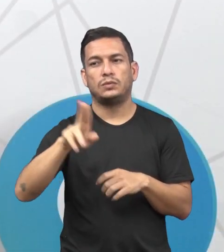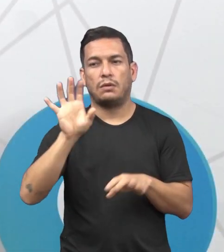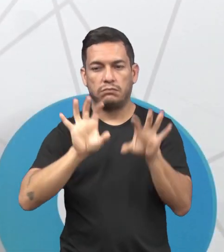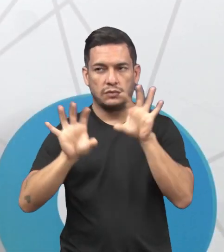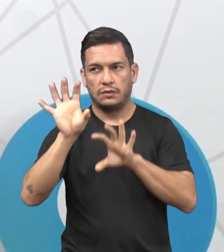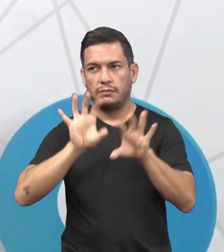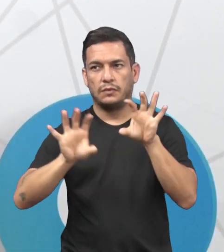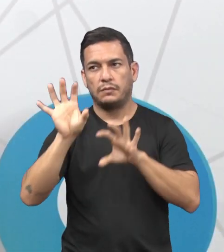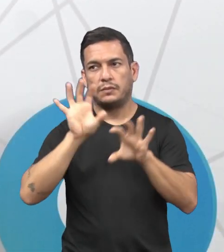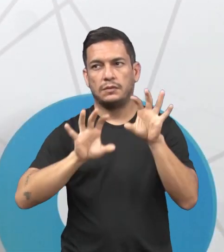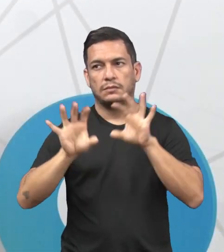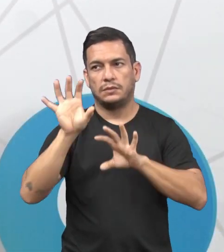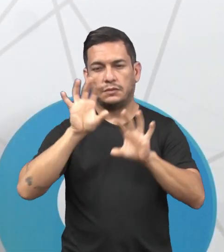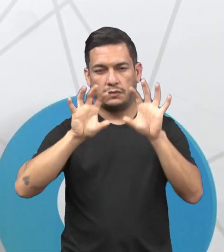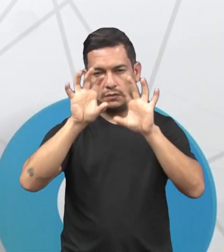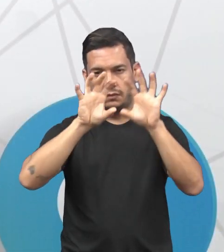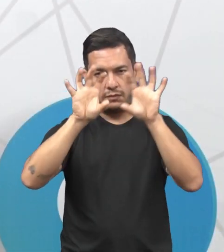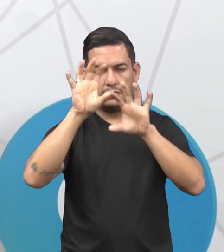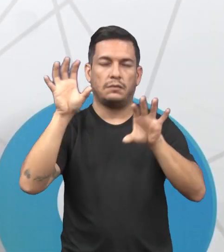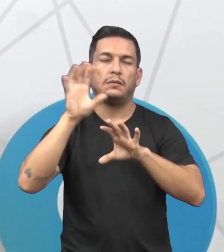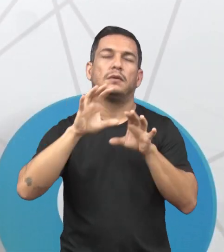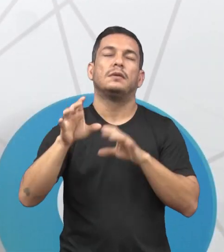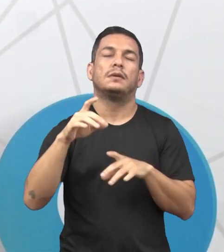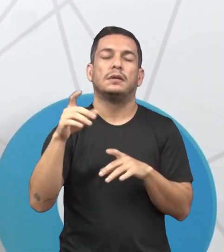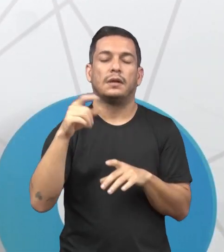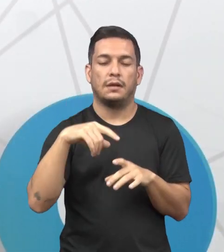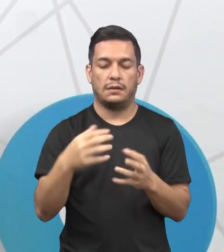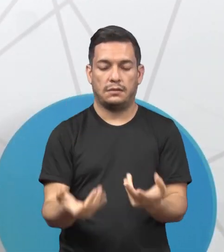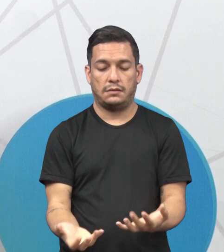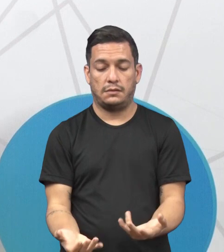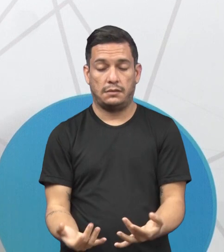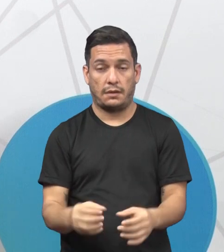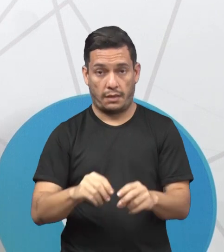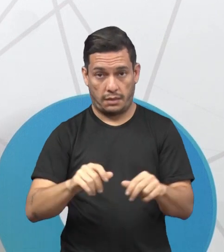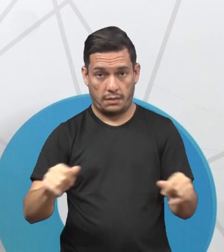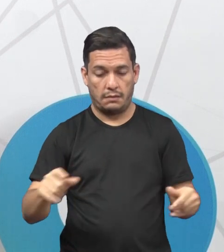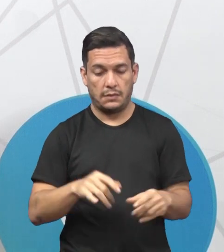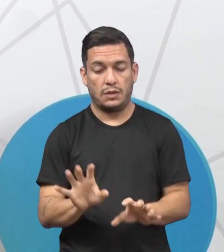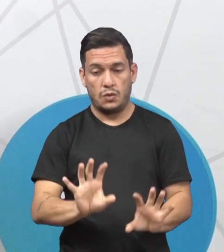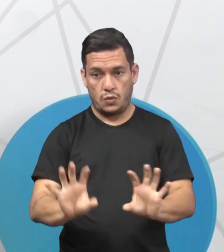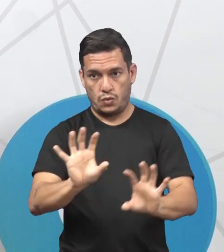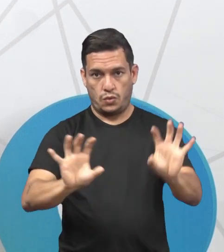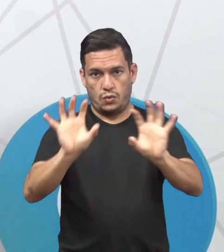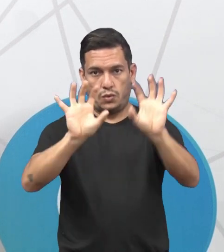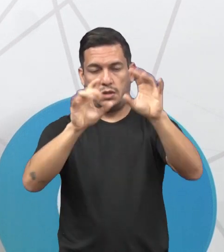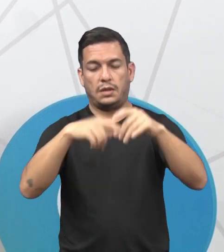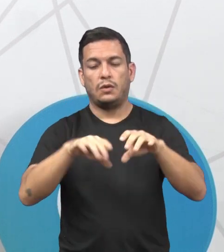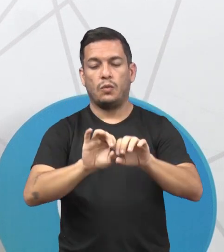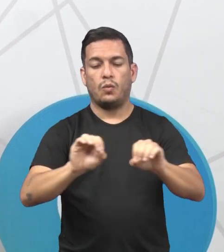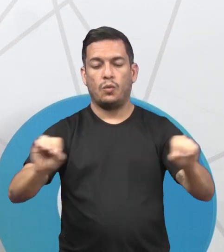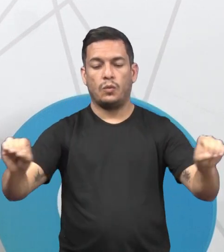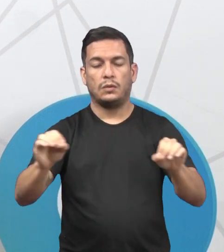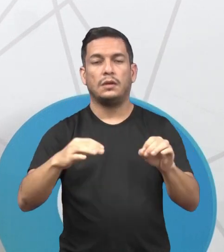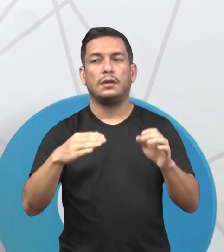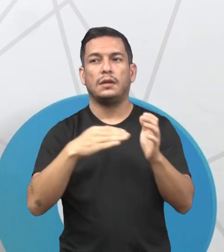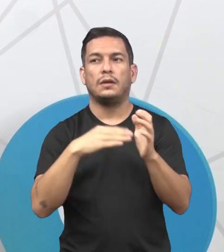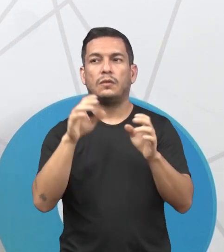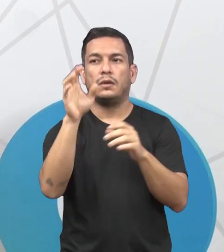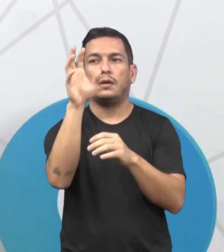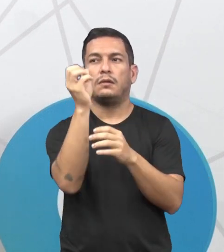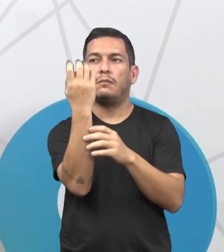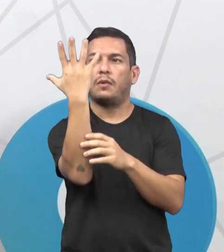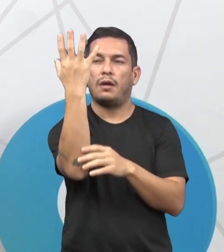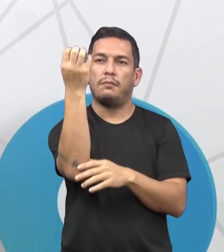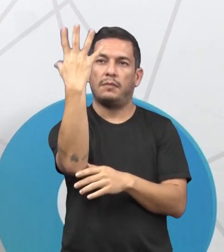o próprio aquecimento interno da Terra para que esse vapor suba, passe por canos, chegue até as turbinas e mova